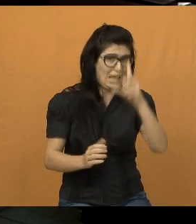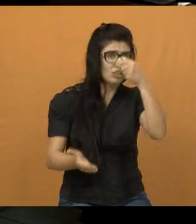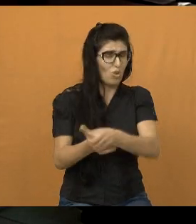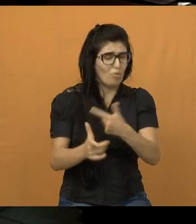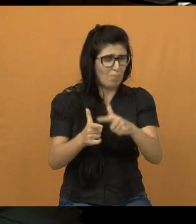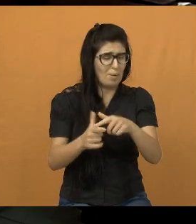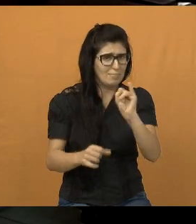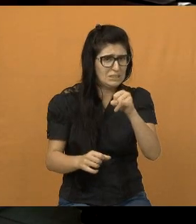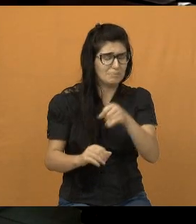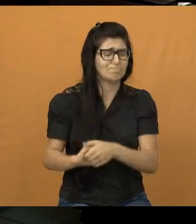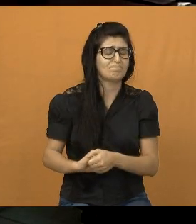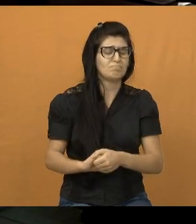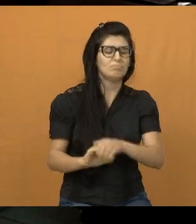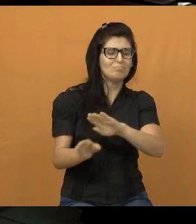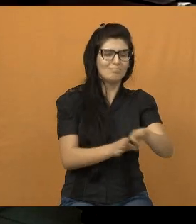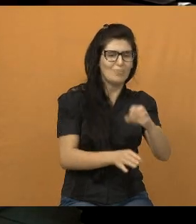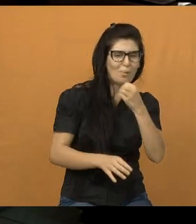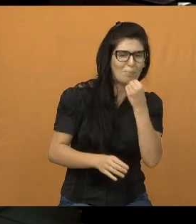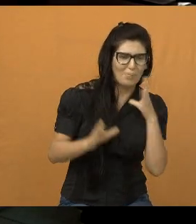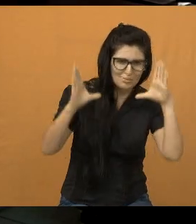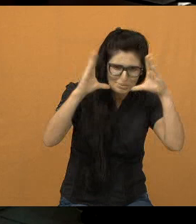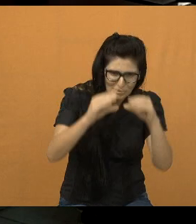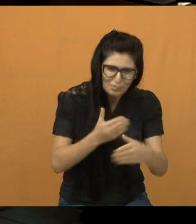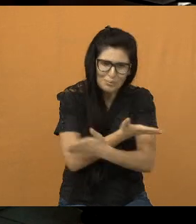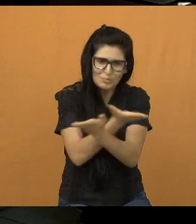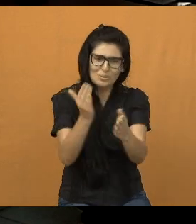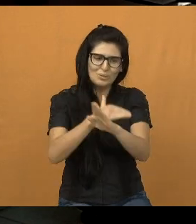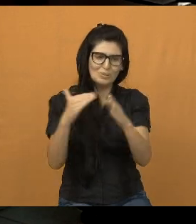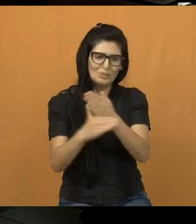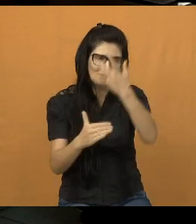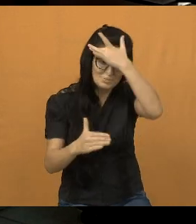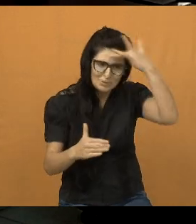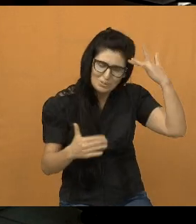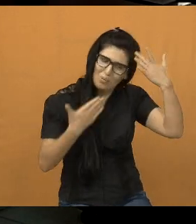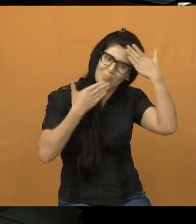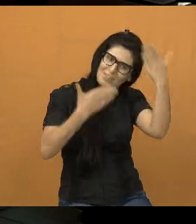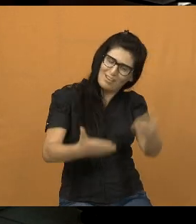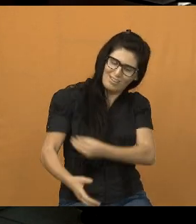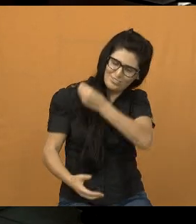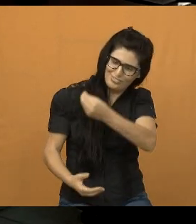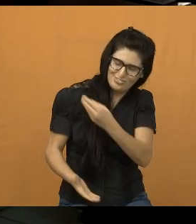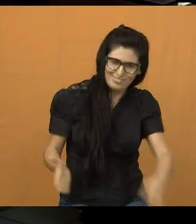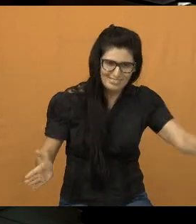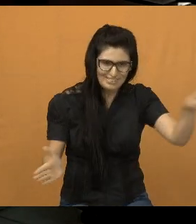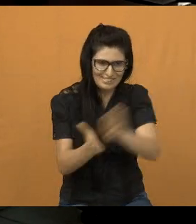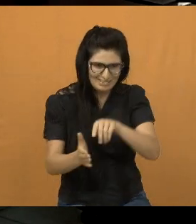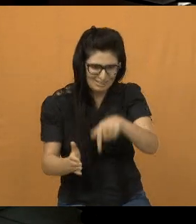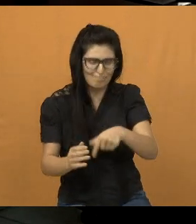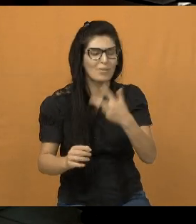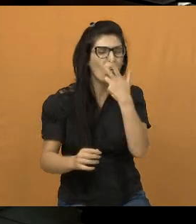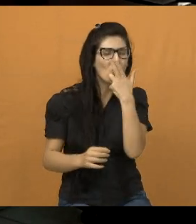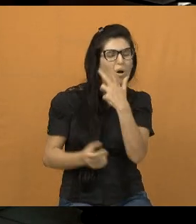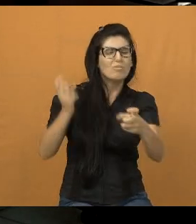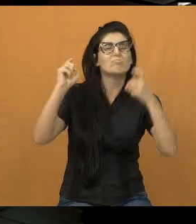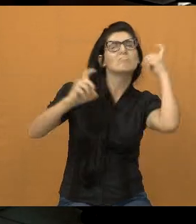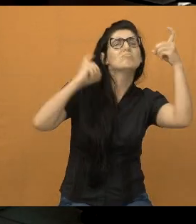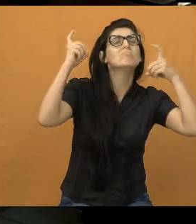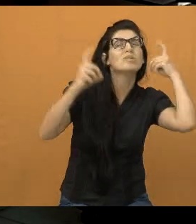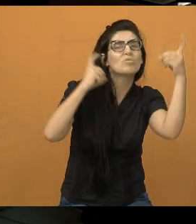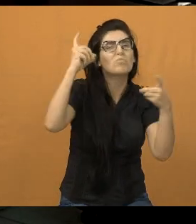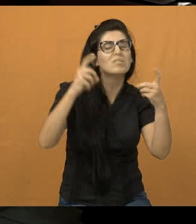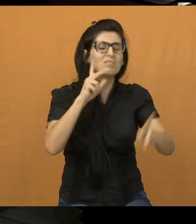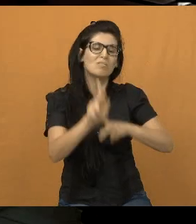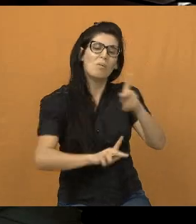Boa noite a todos. Quero agradecer já a presença de vocês. Eu acho que uma grande preocupação da